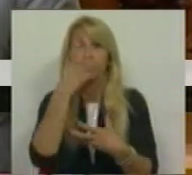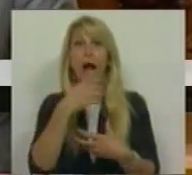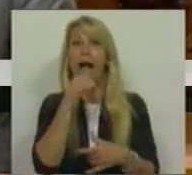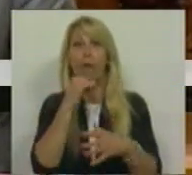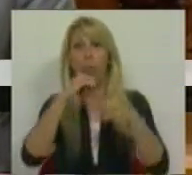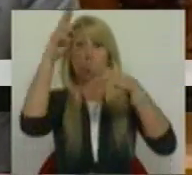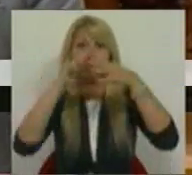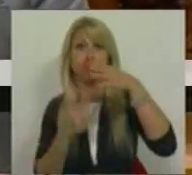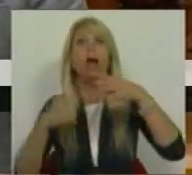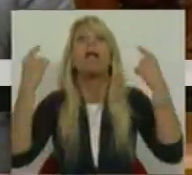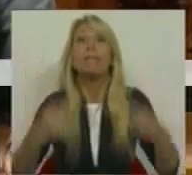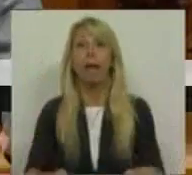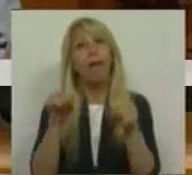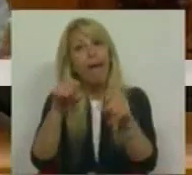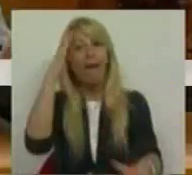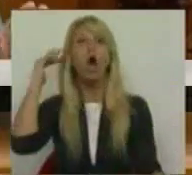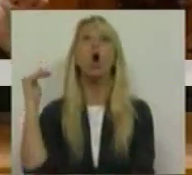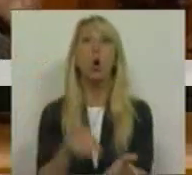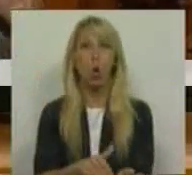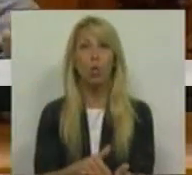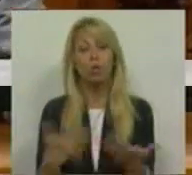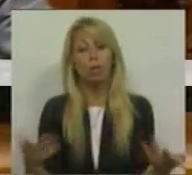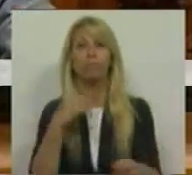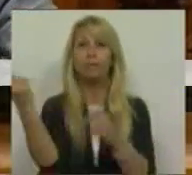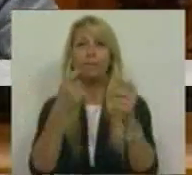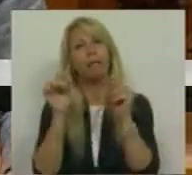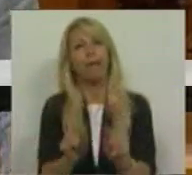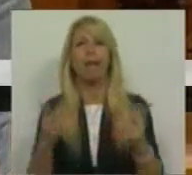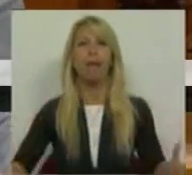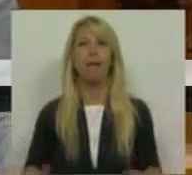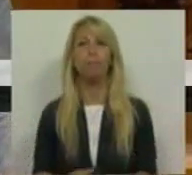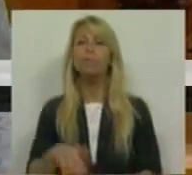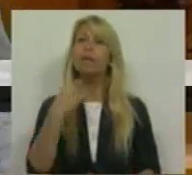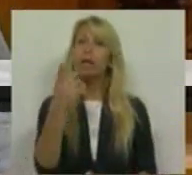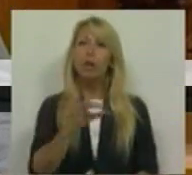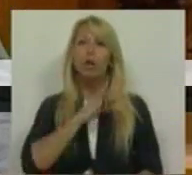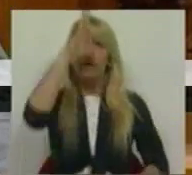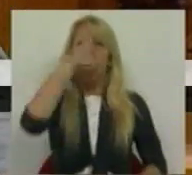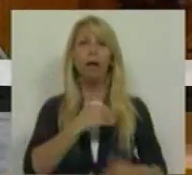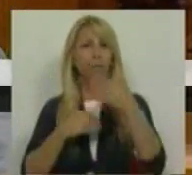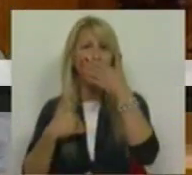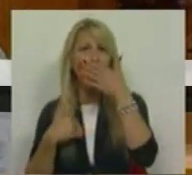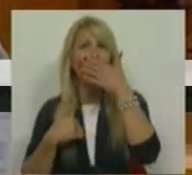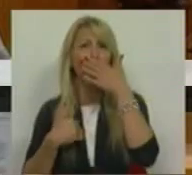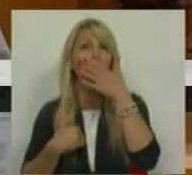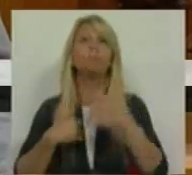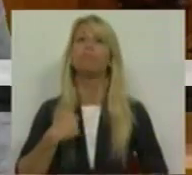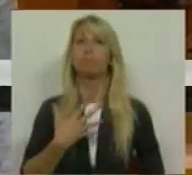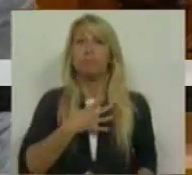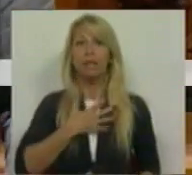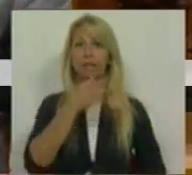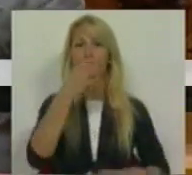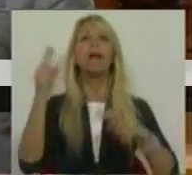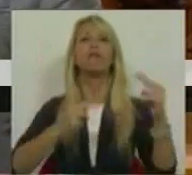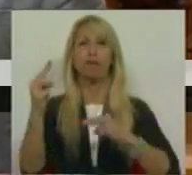nós tiramos exatamente deste debate. Diz-nos o Sr. Ministro da Saúde que gosta tanto de falar sobre finanças.